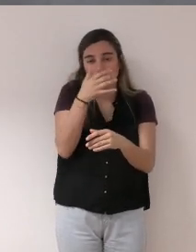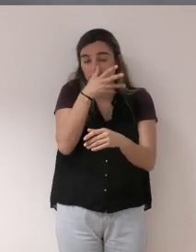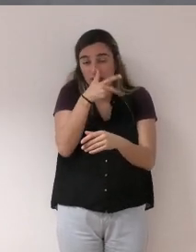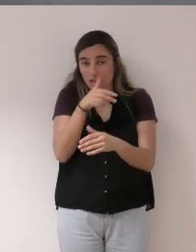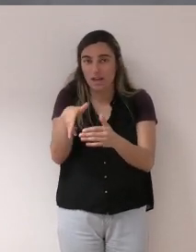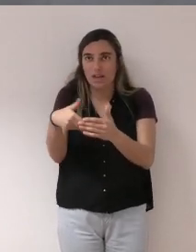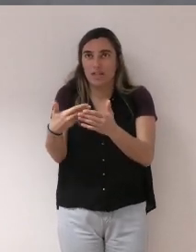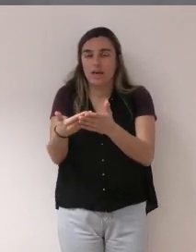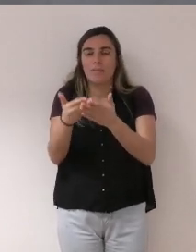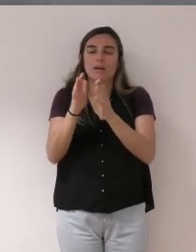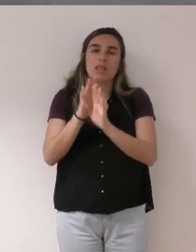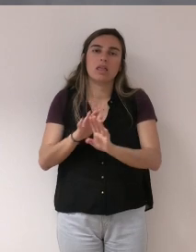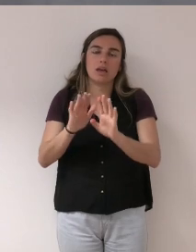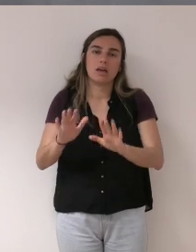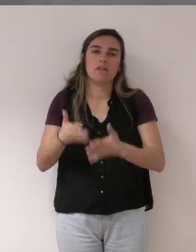Em termos